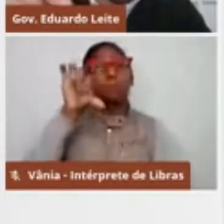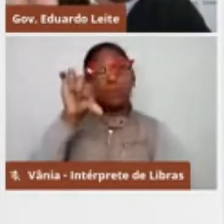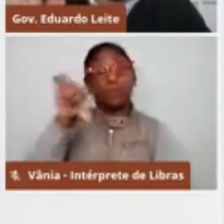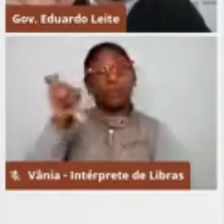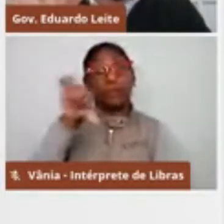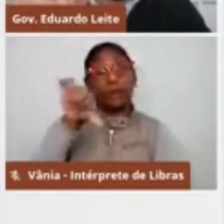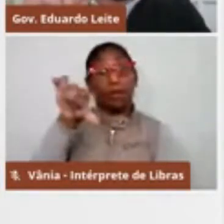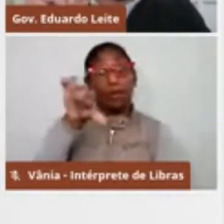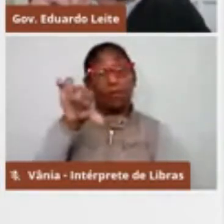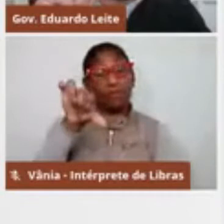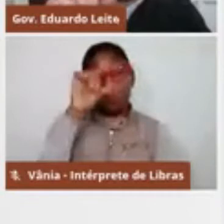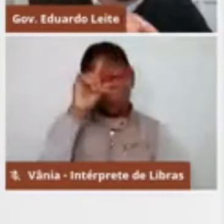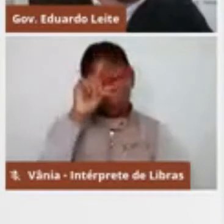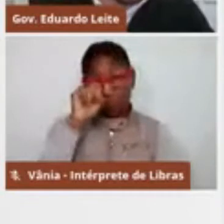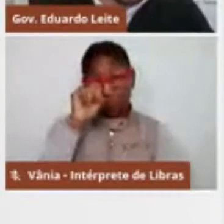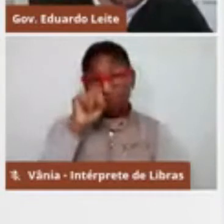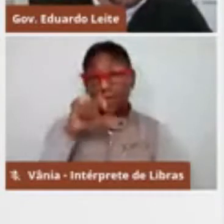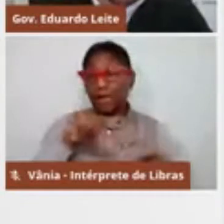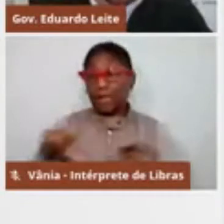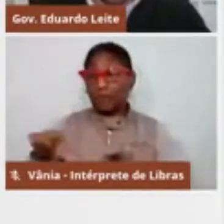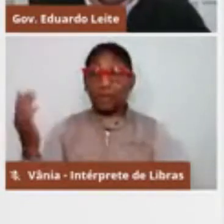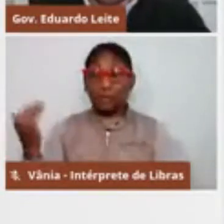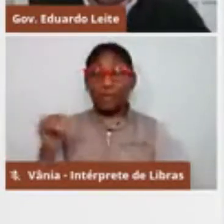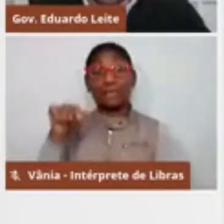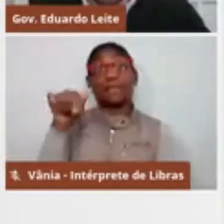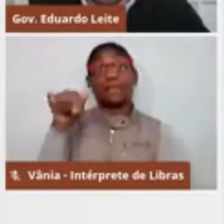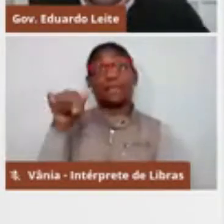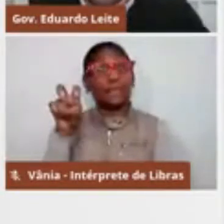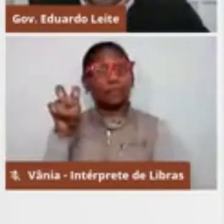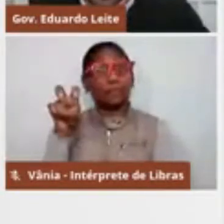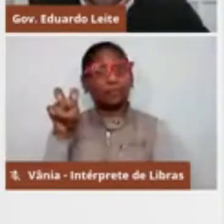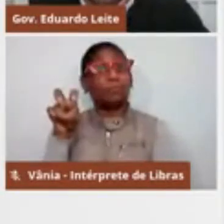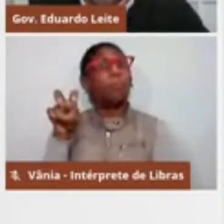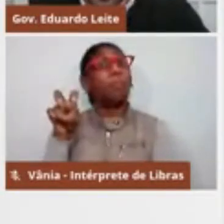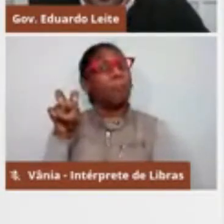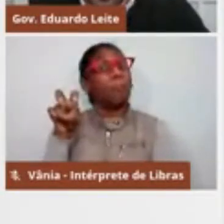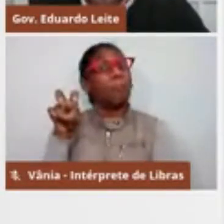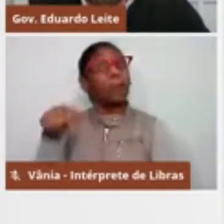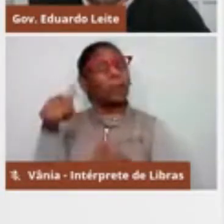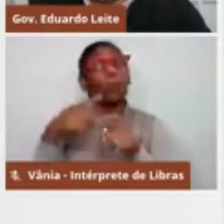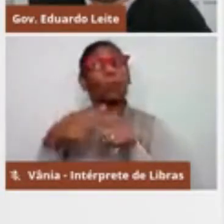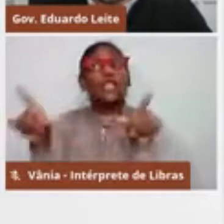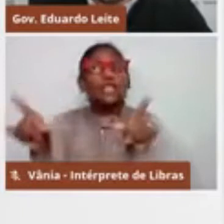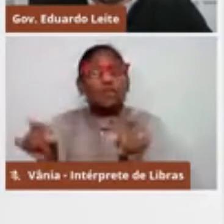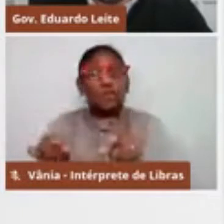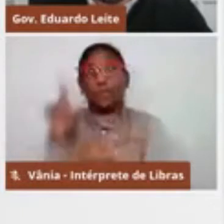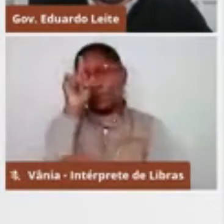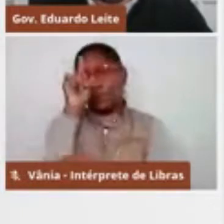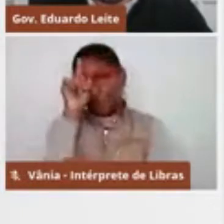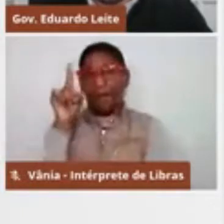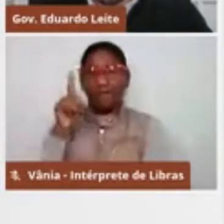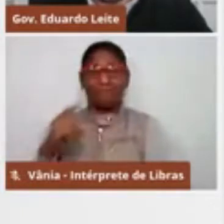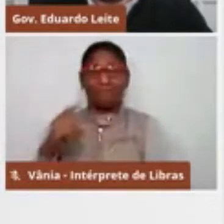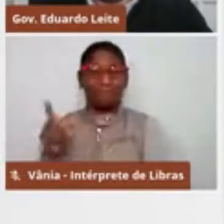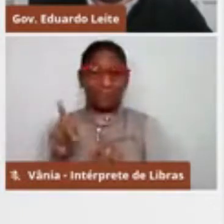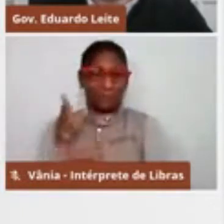99, e na última semana foram 75 hospitalizações. Estão vendo uma melhoria desse indicador importante. De outro lado, né, óbitos